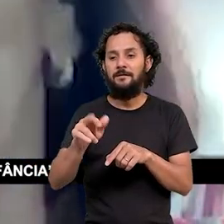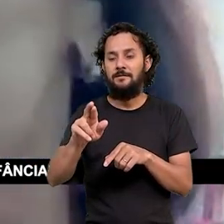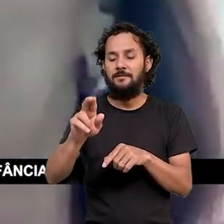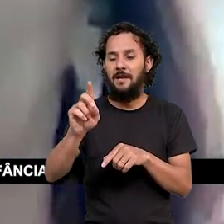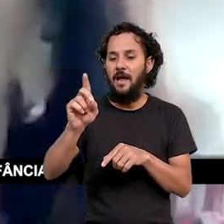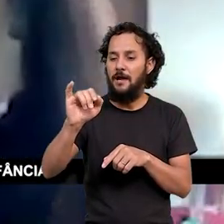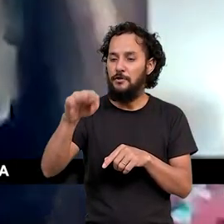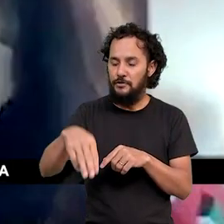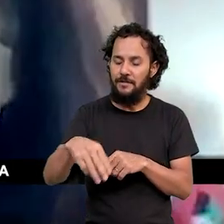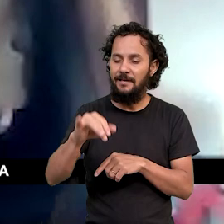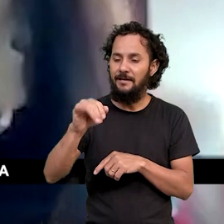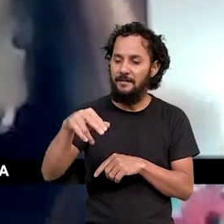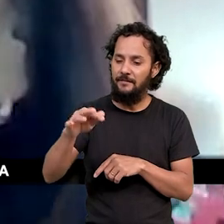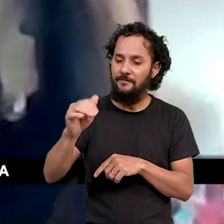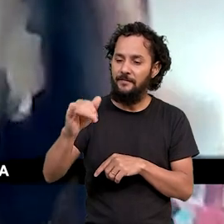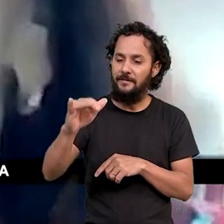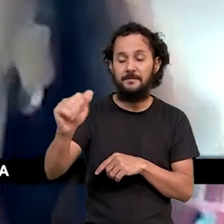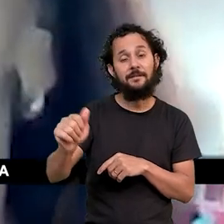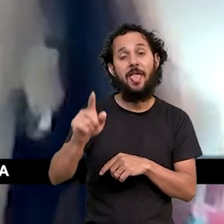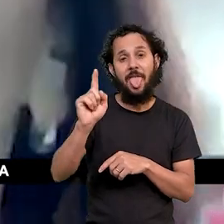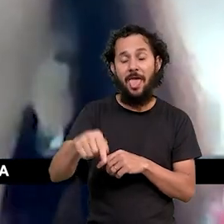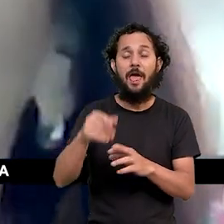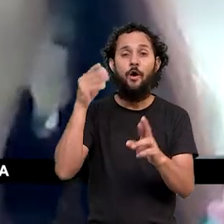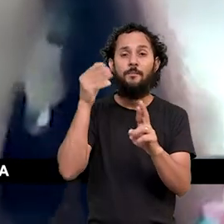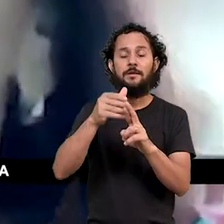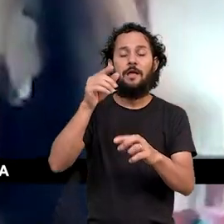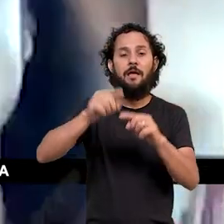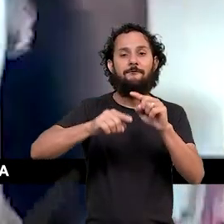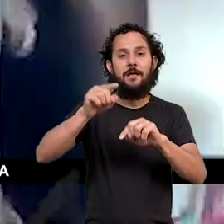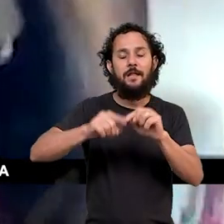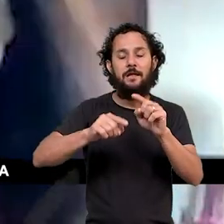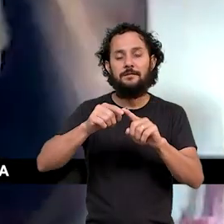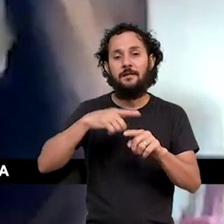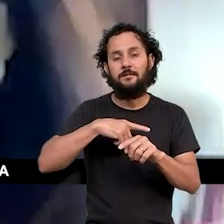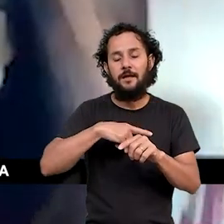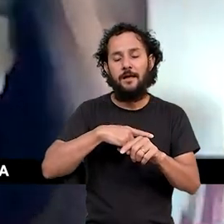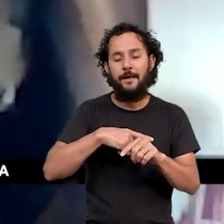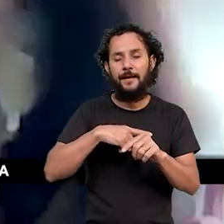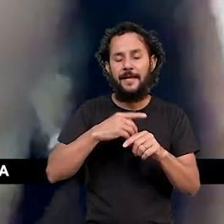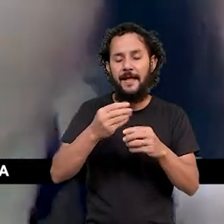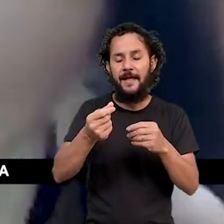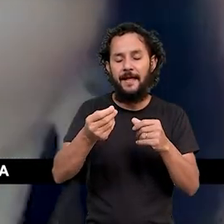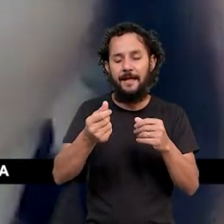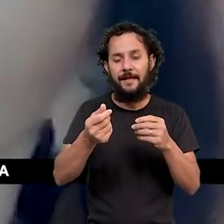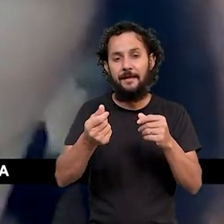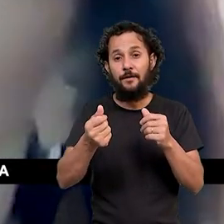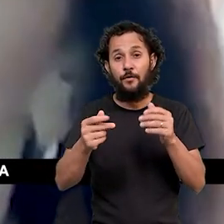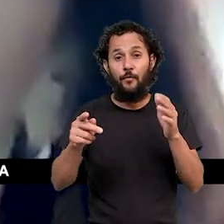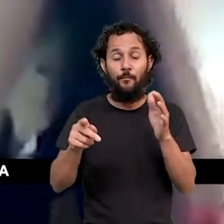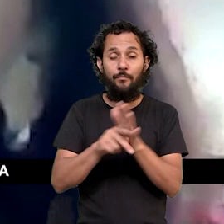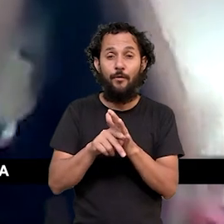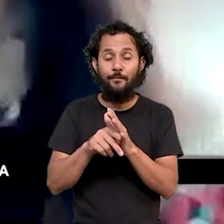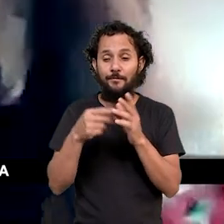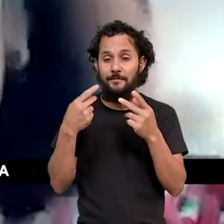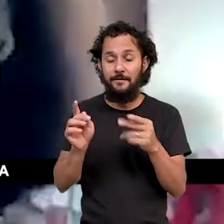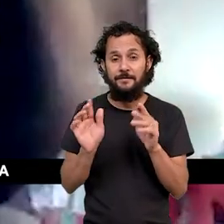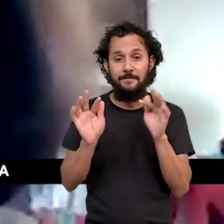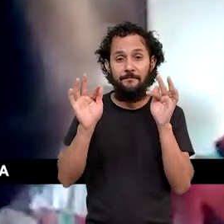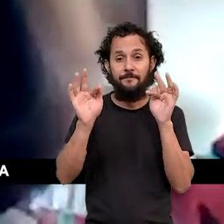de infância, que serão objeto, referência para esse